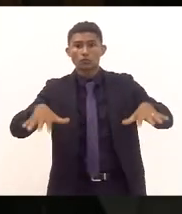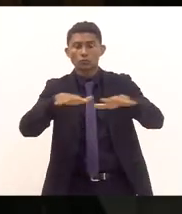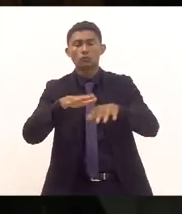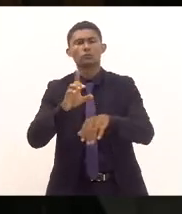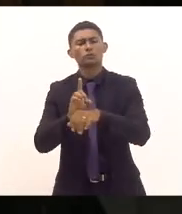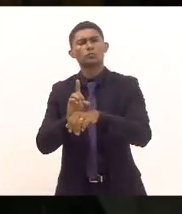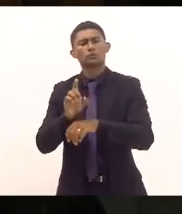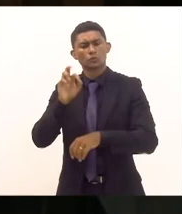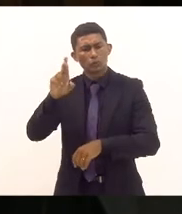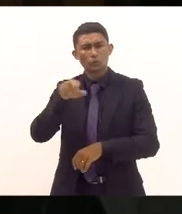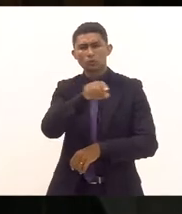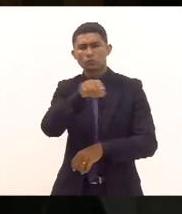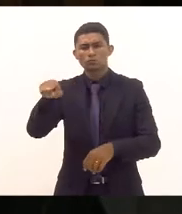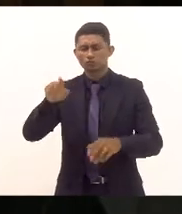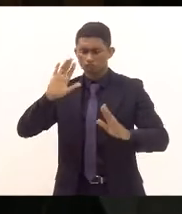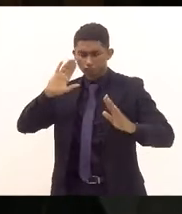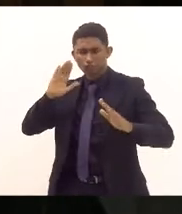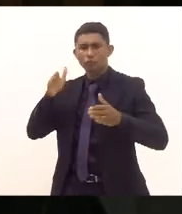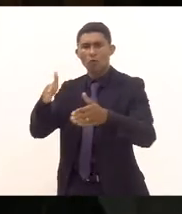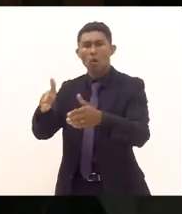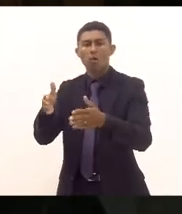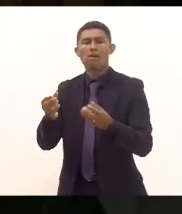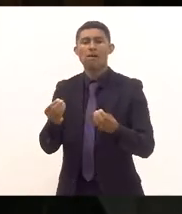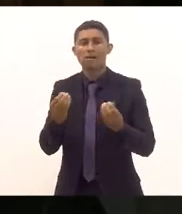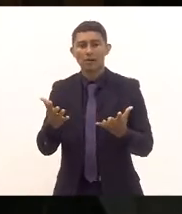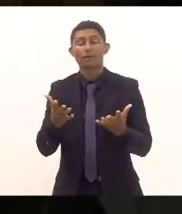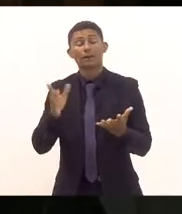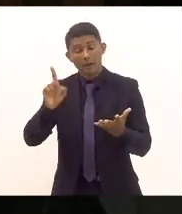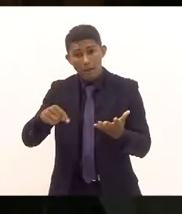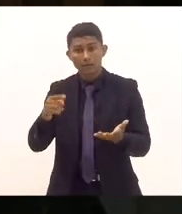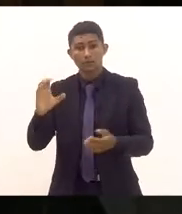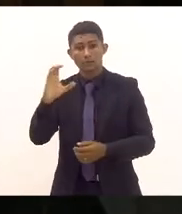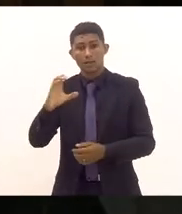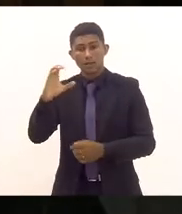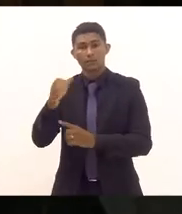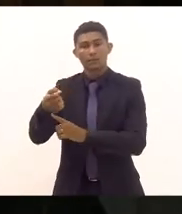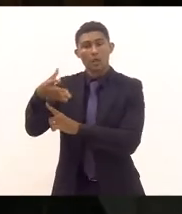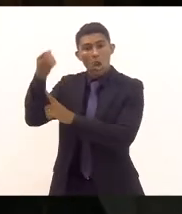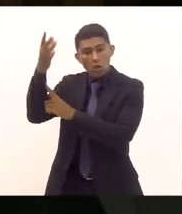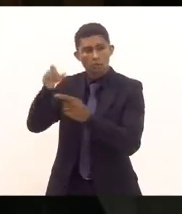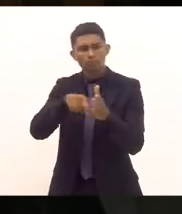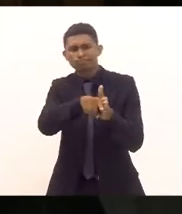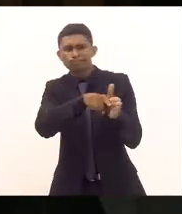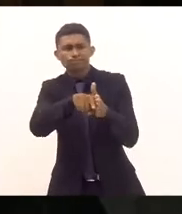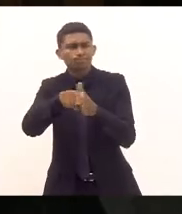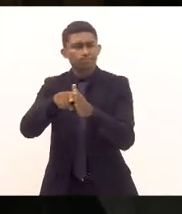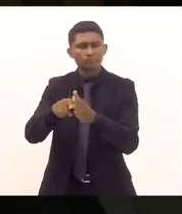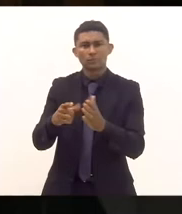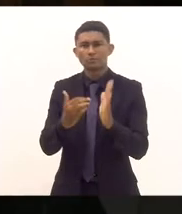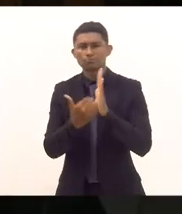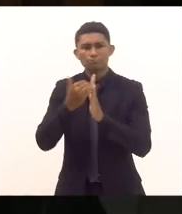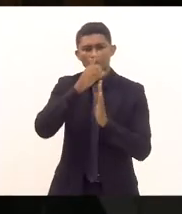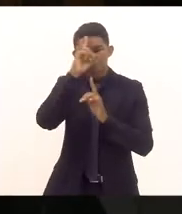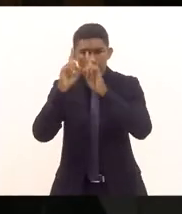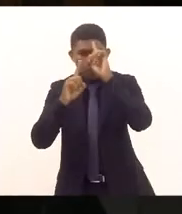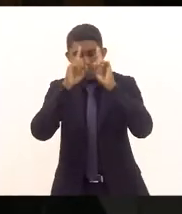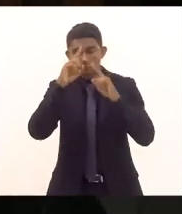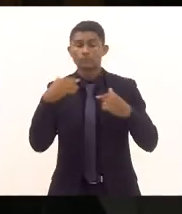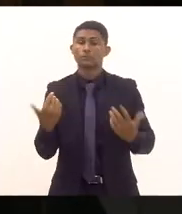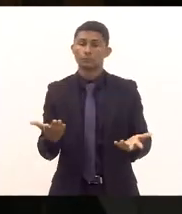doutores com dedicação exclusiva voltados para a produção científico-tecnológica só que a Wave também tá